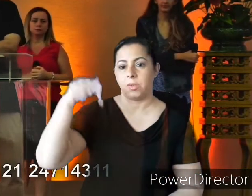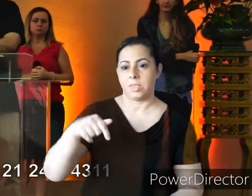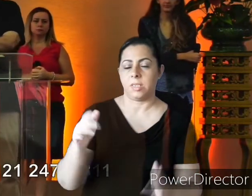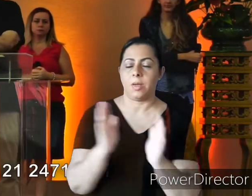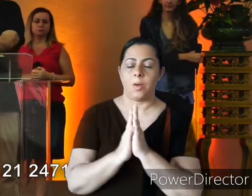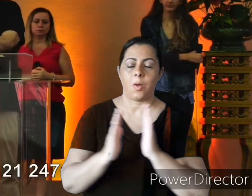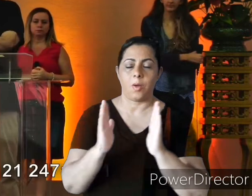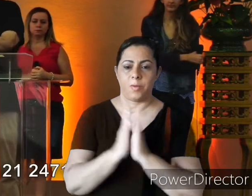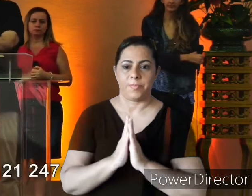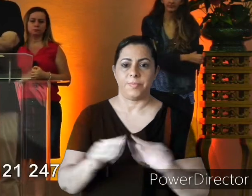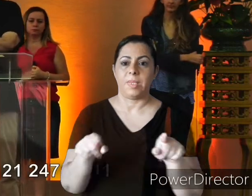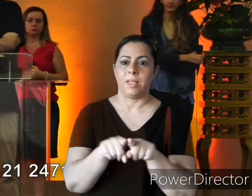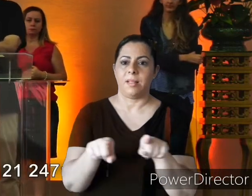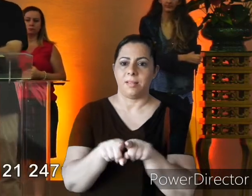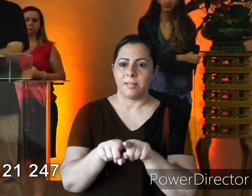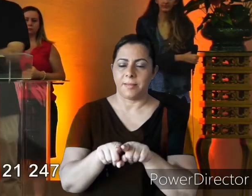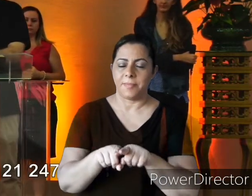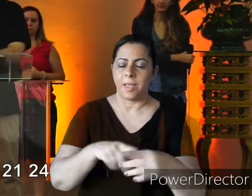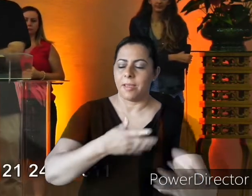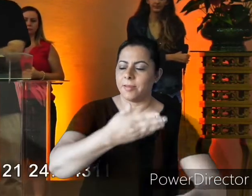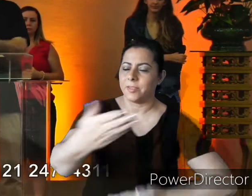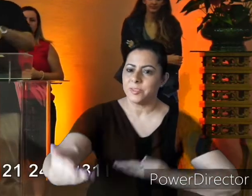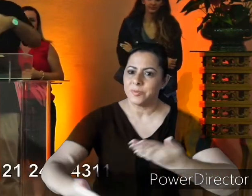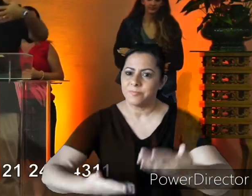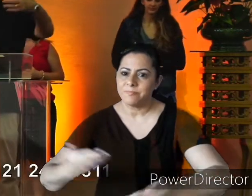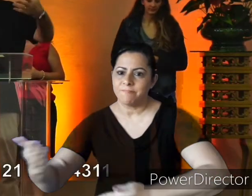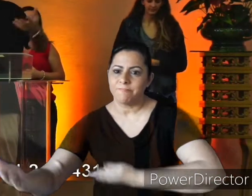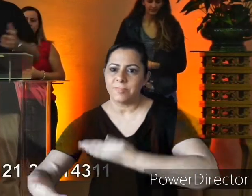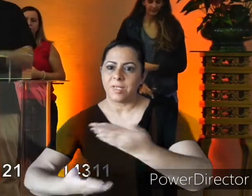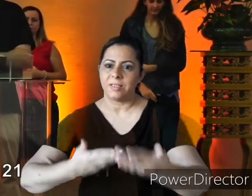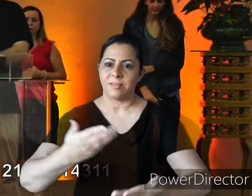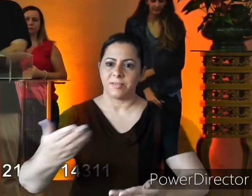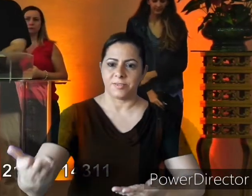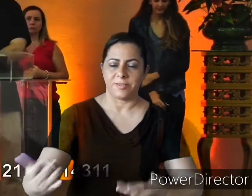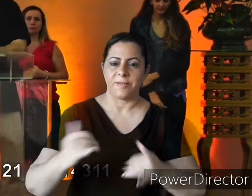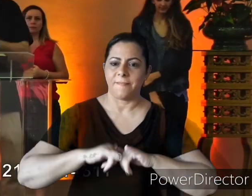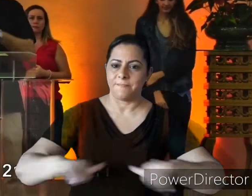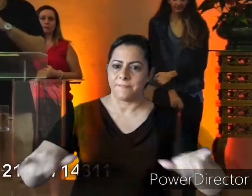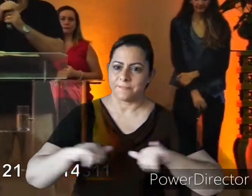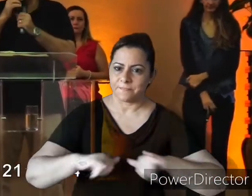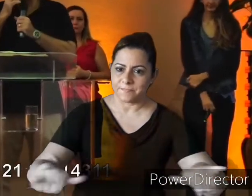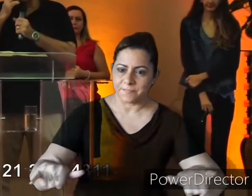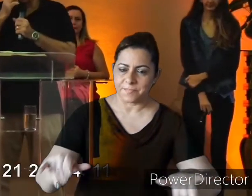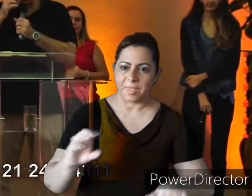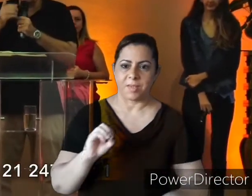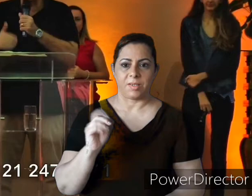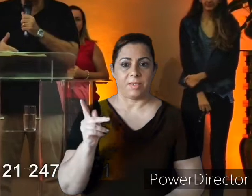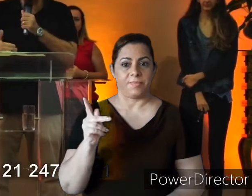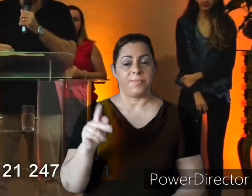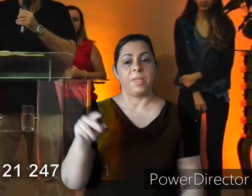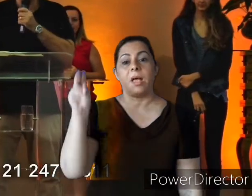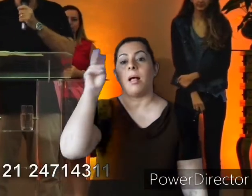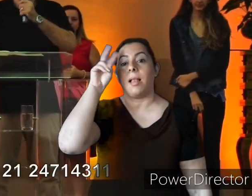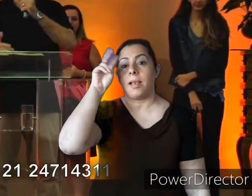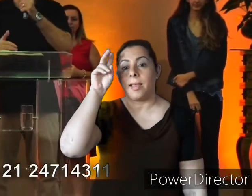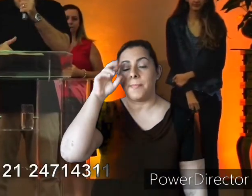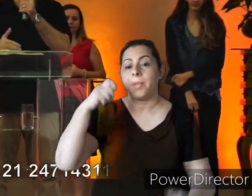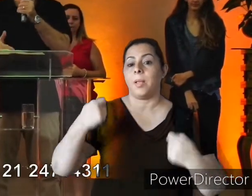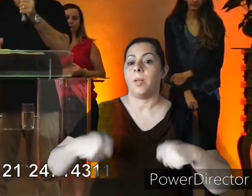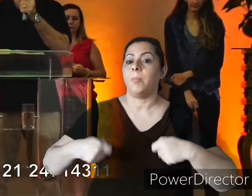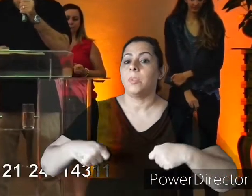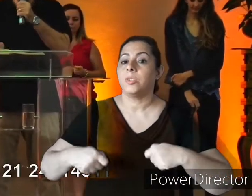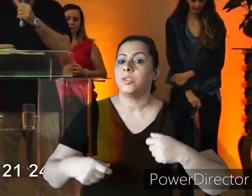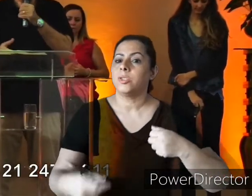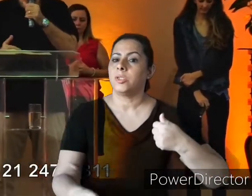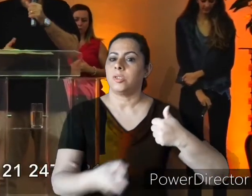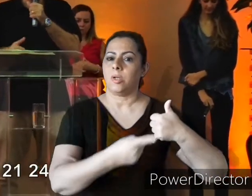de likes, não é porque nós queremos aparecer, não é isto, mas quanto maior o número de visualizações, o número